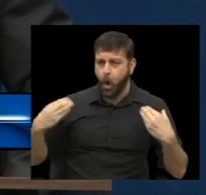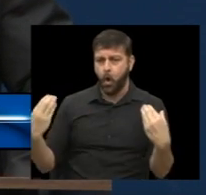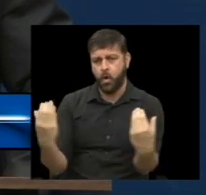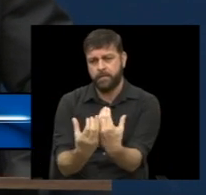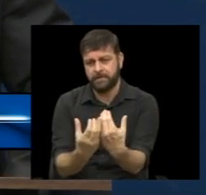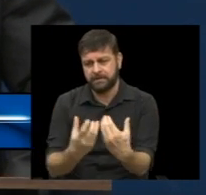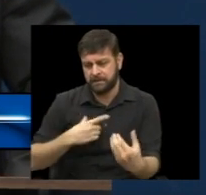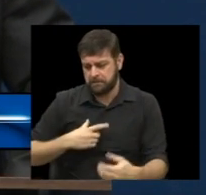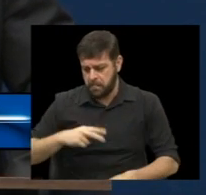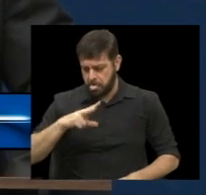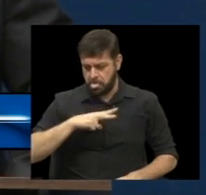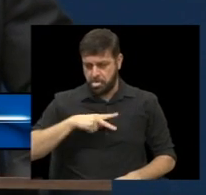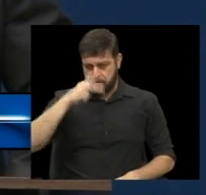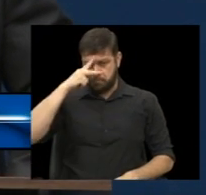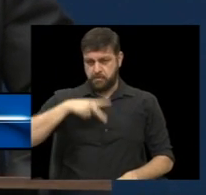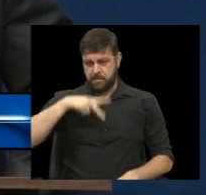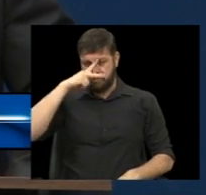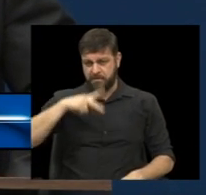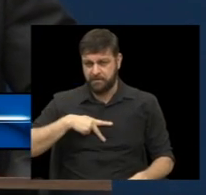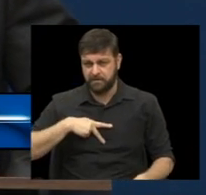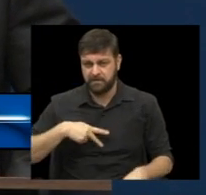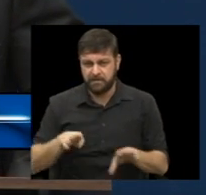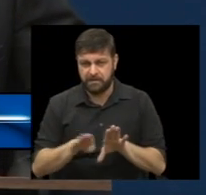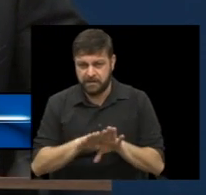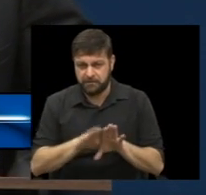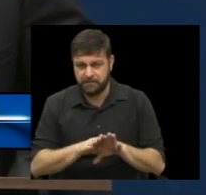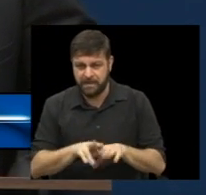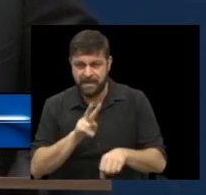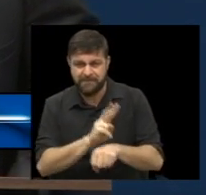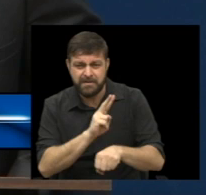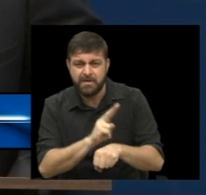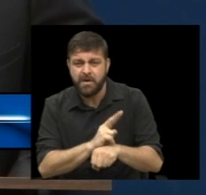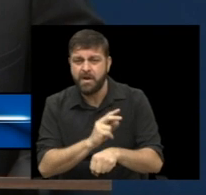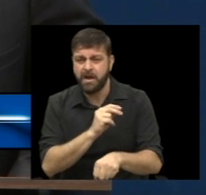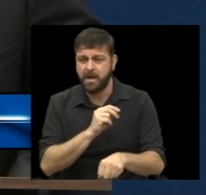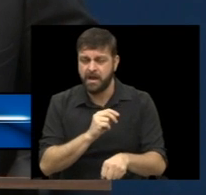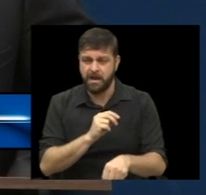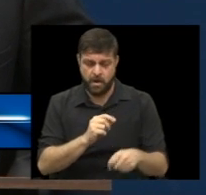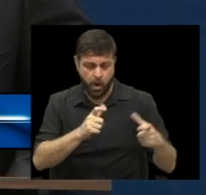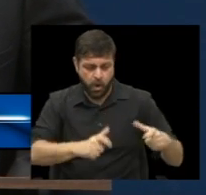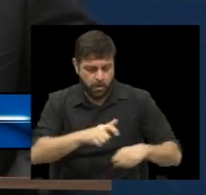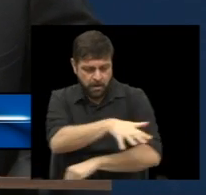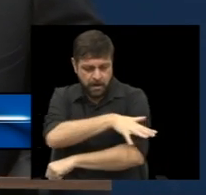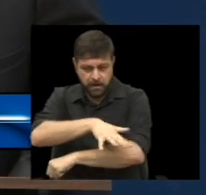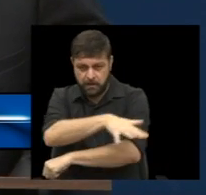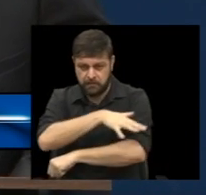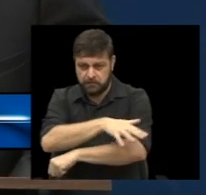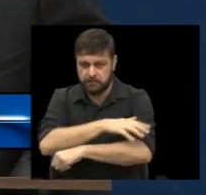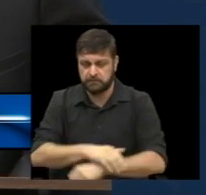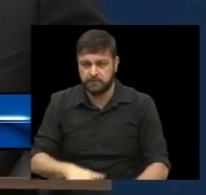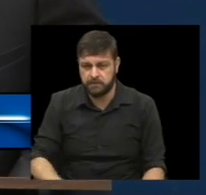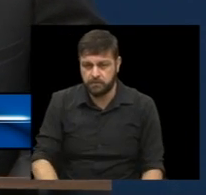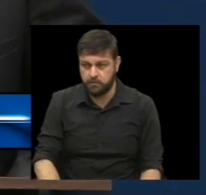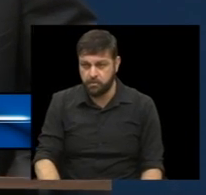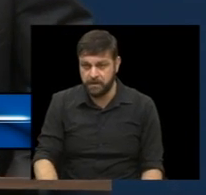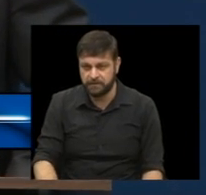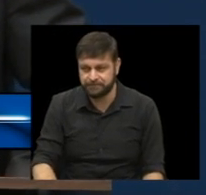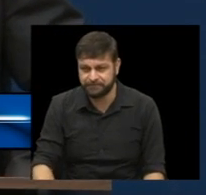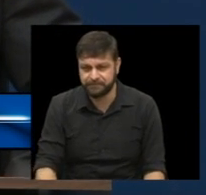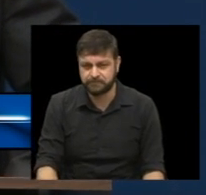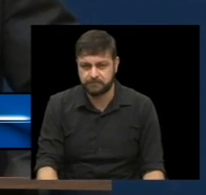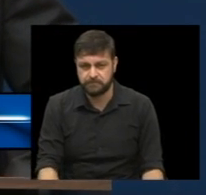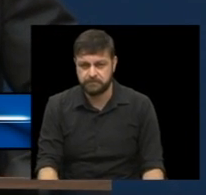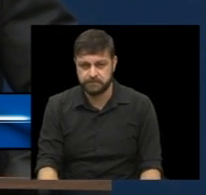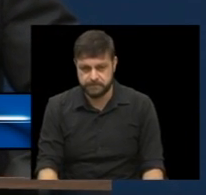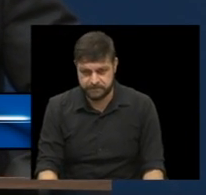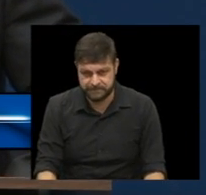ninguém. Valorizar os ambientes coletivos como praças, postos de saúde, escolas, hospitais,